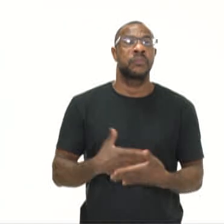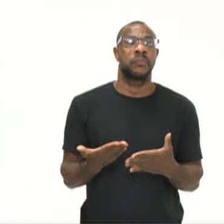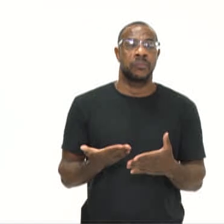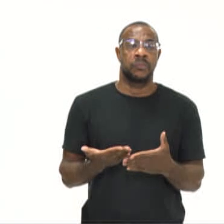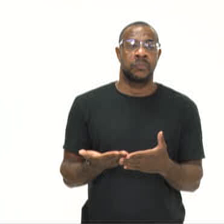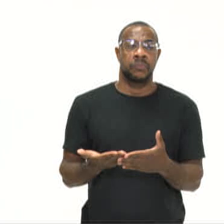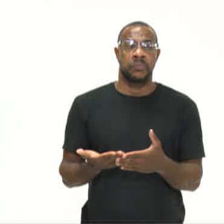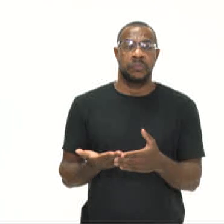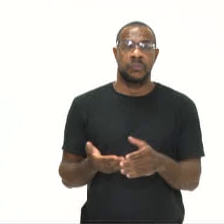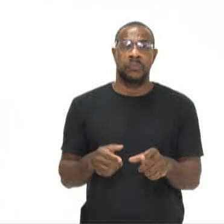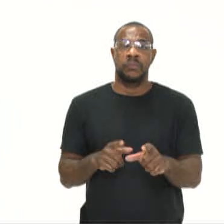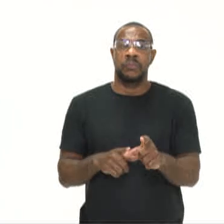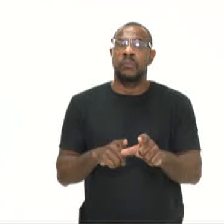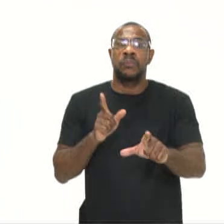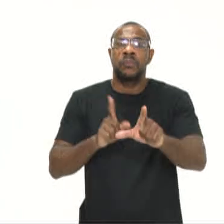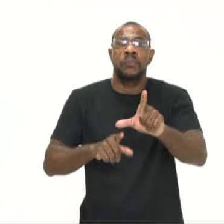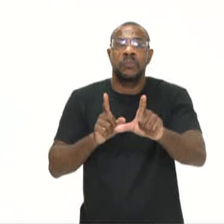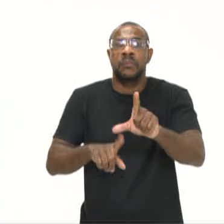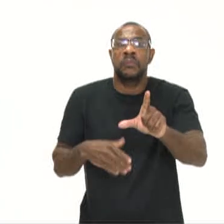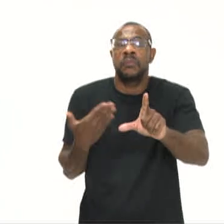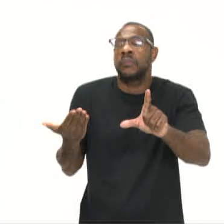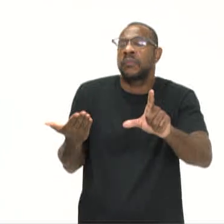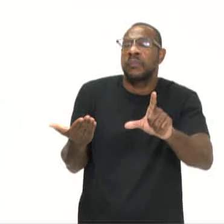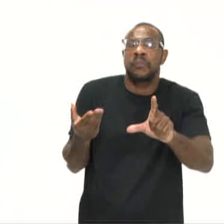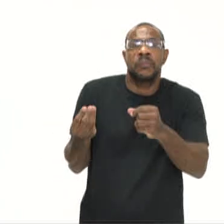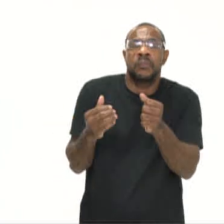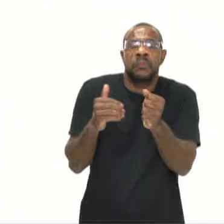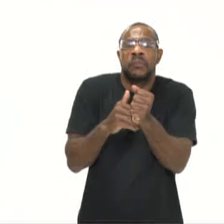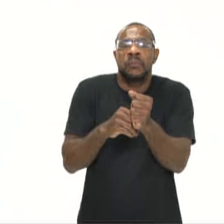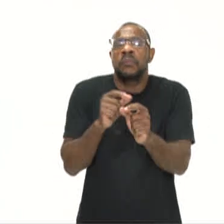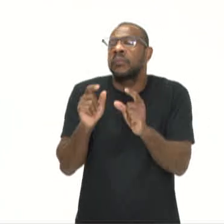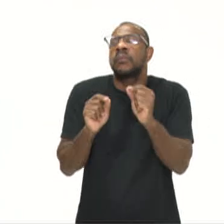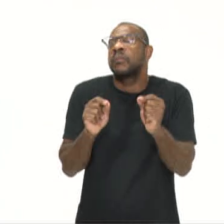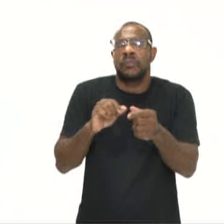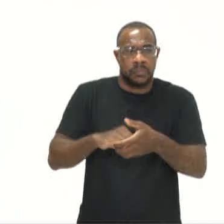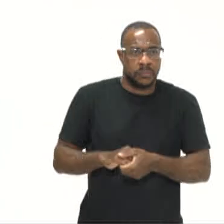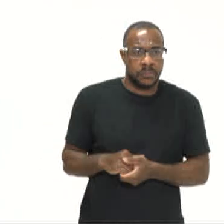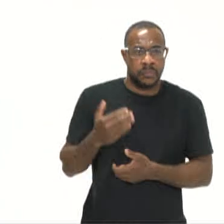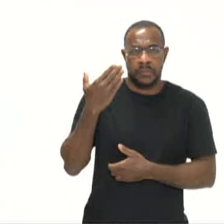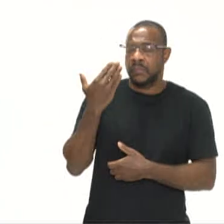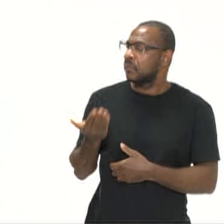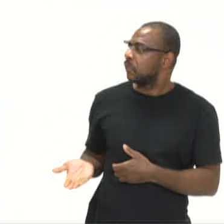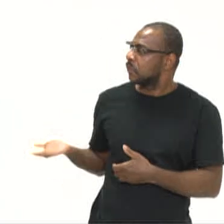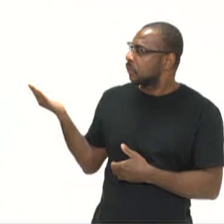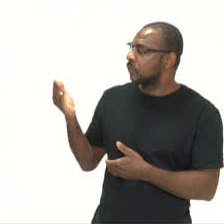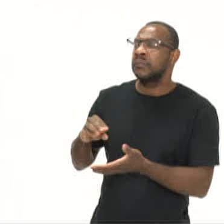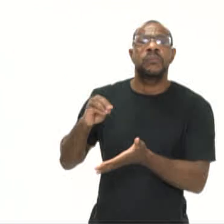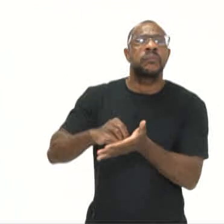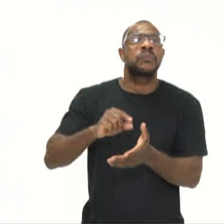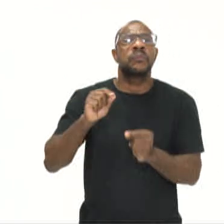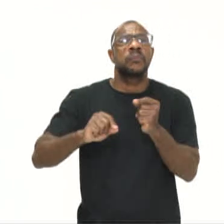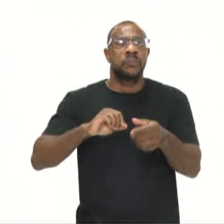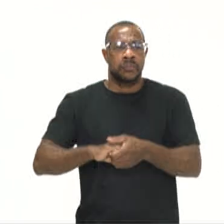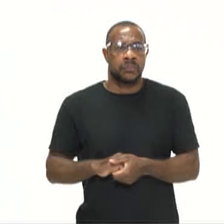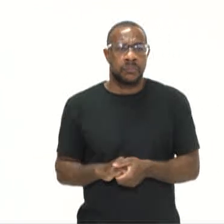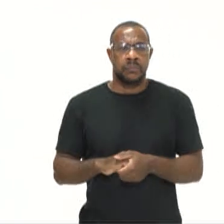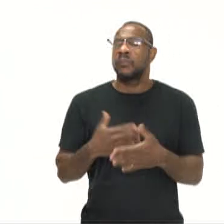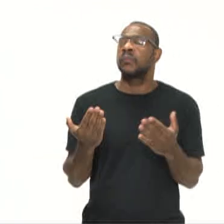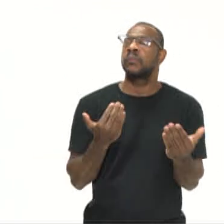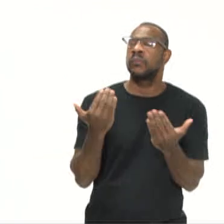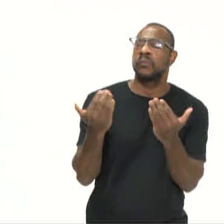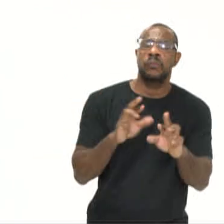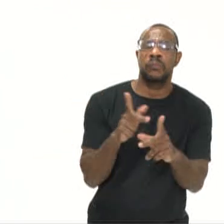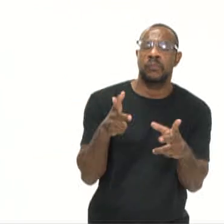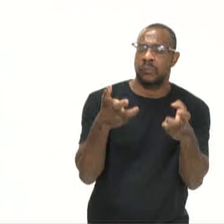incógnita dessa equação? E qual o expoente? Comparando a equação dada com uma equação do primeiro grau, qual a diferença